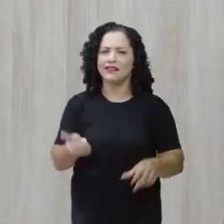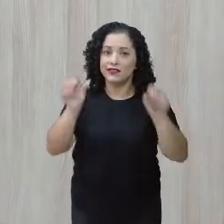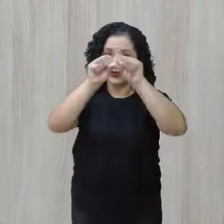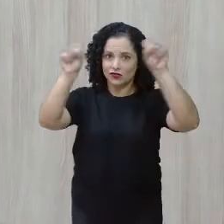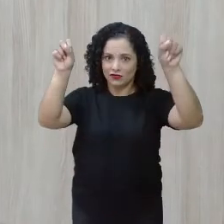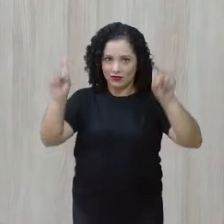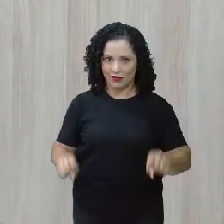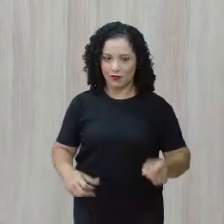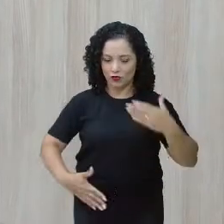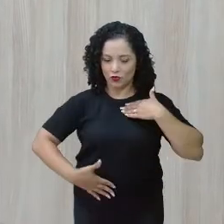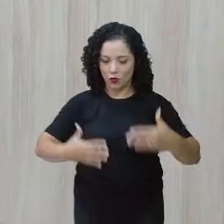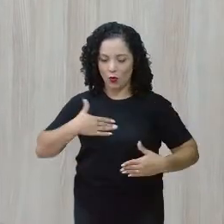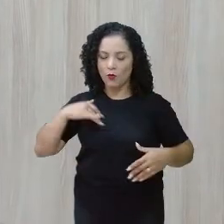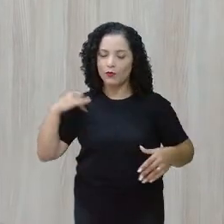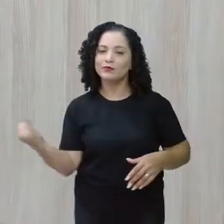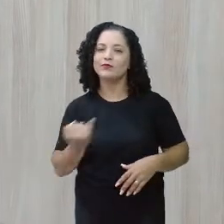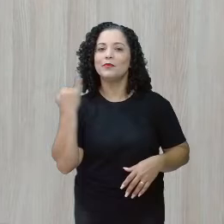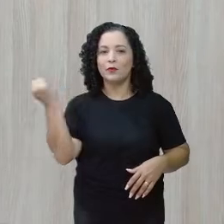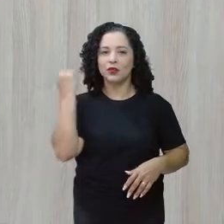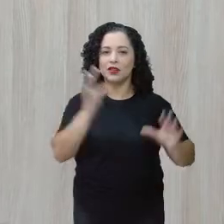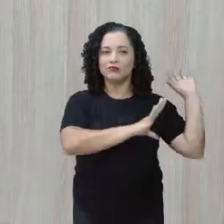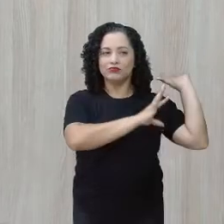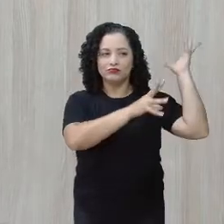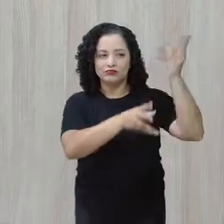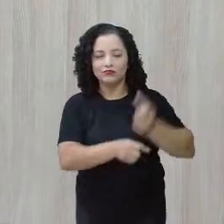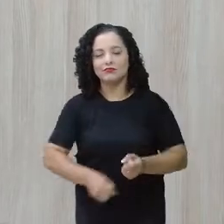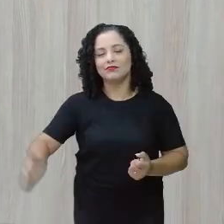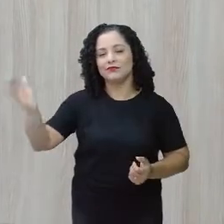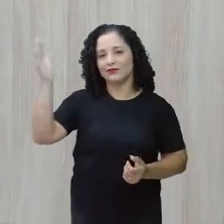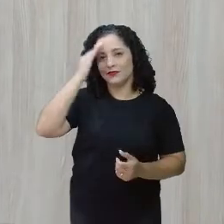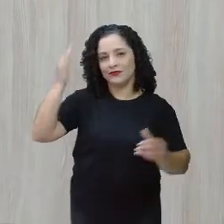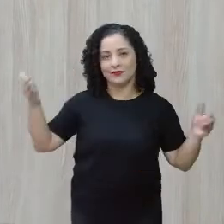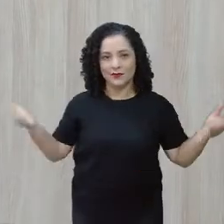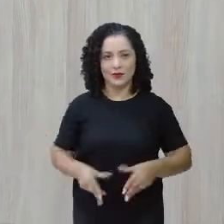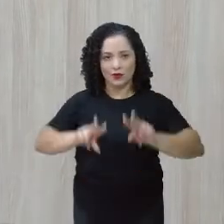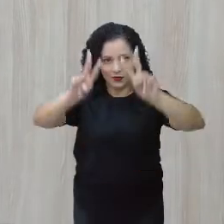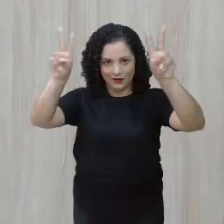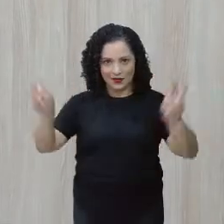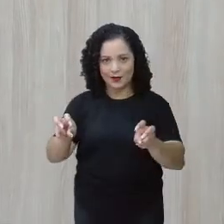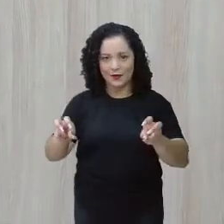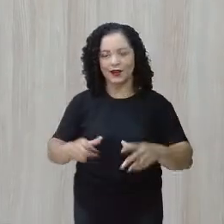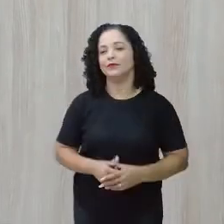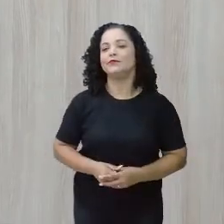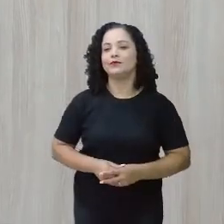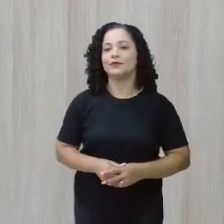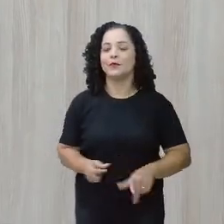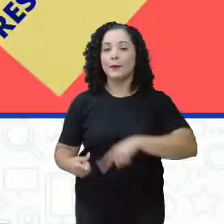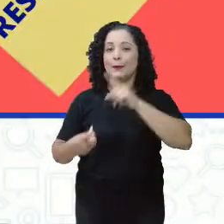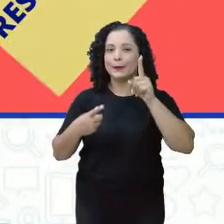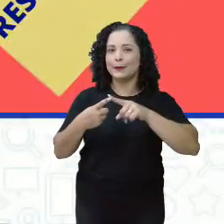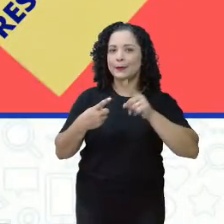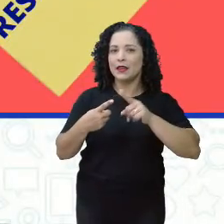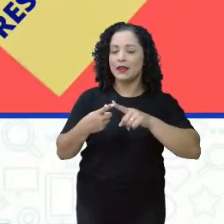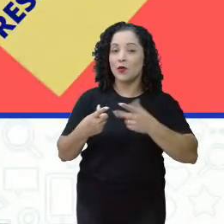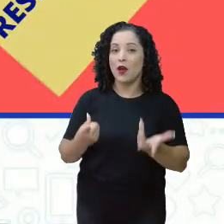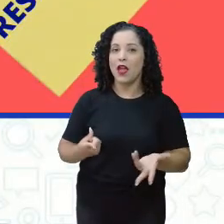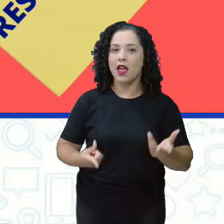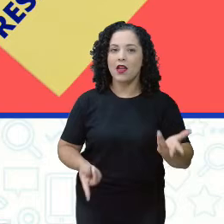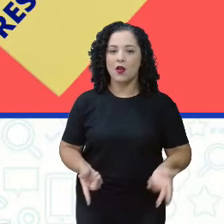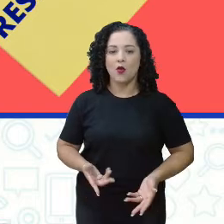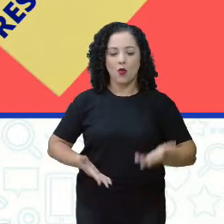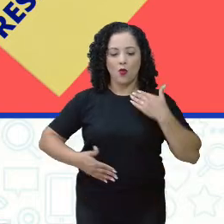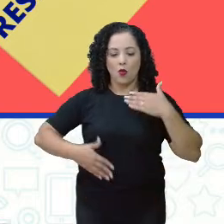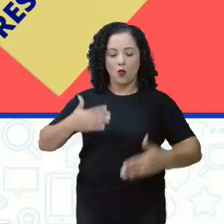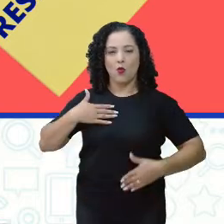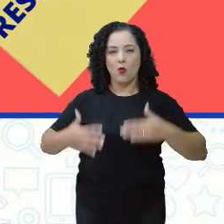muito importantes a gente relembrar para poder entender esse de hoje. O primeiro é o sistema digestório. E aí a